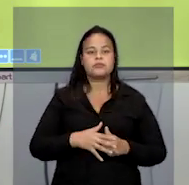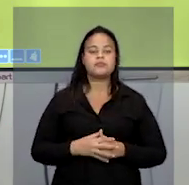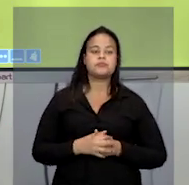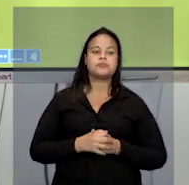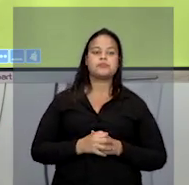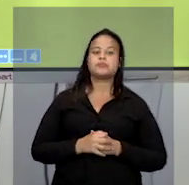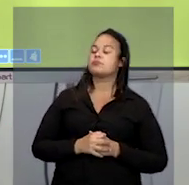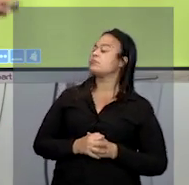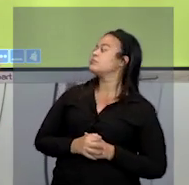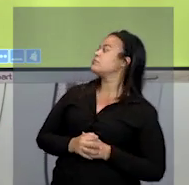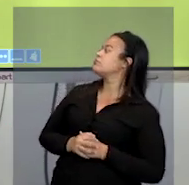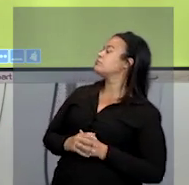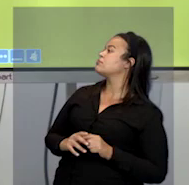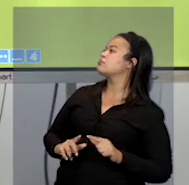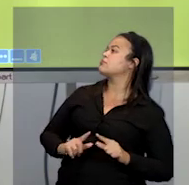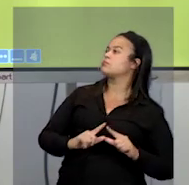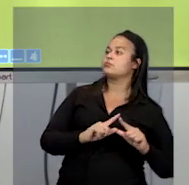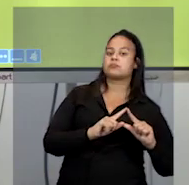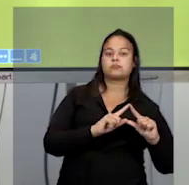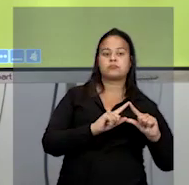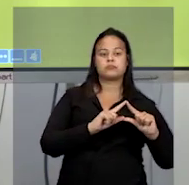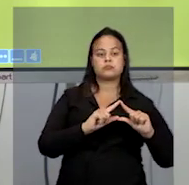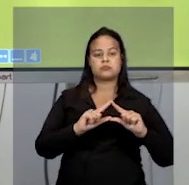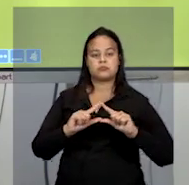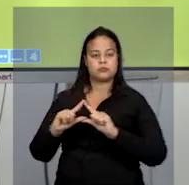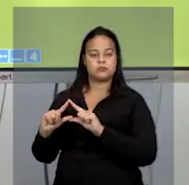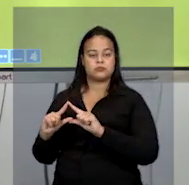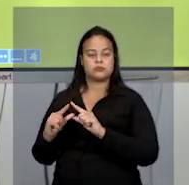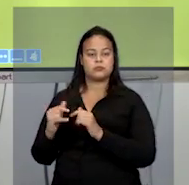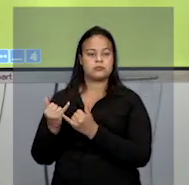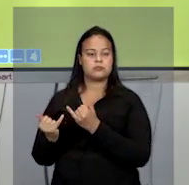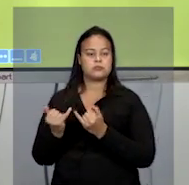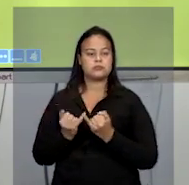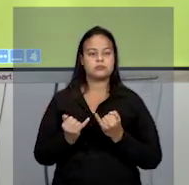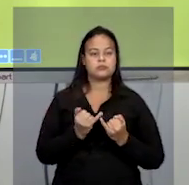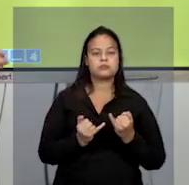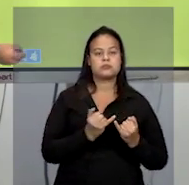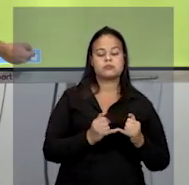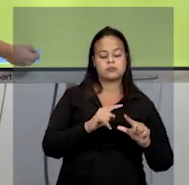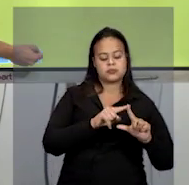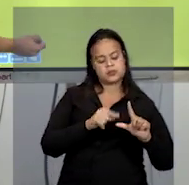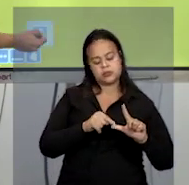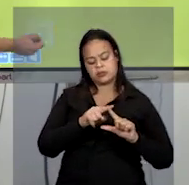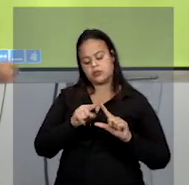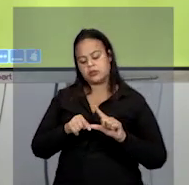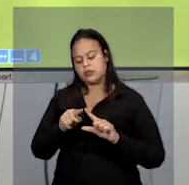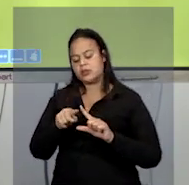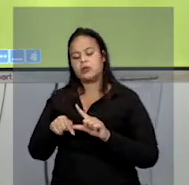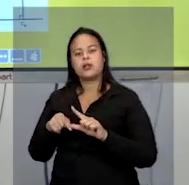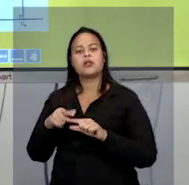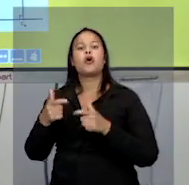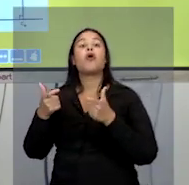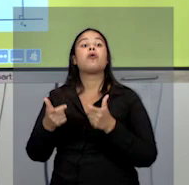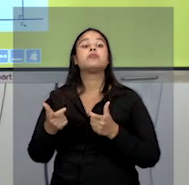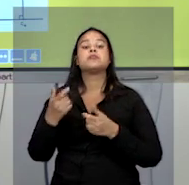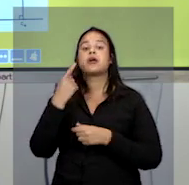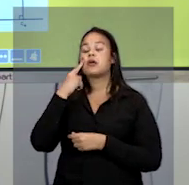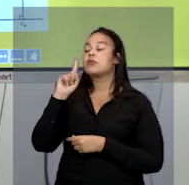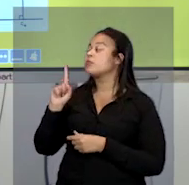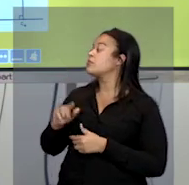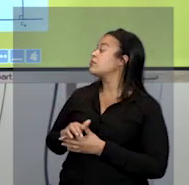Esses 4 triângulos são semelhantes, então, pelo caso ângulo-ângulo. Ah, professor, onde é que está o triângulo? Próxima